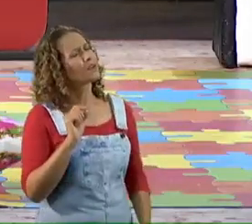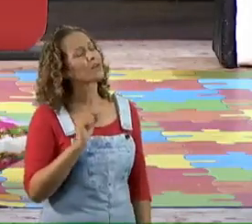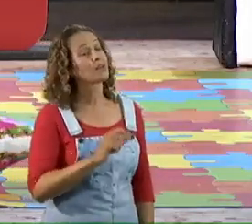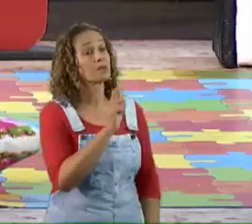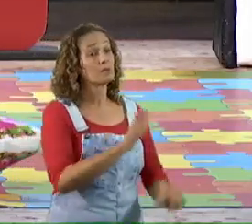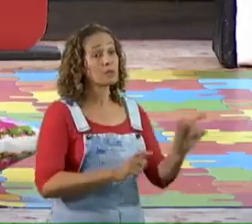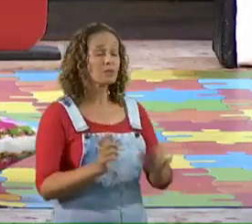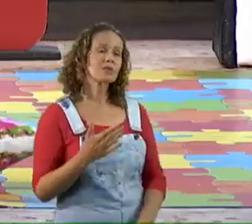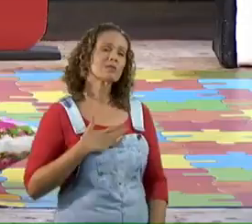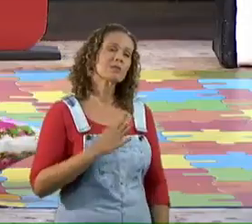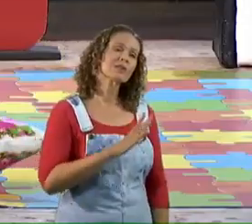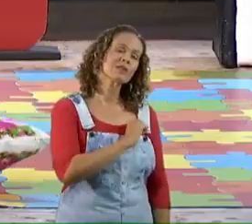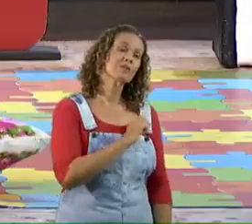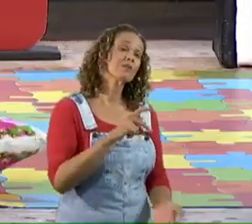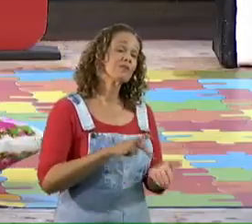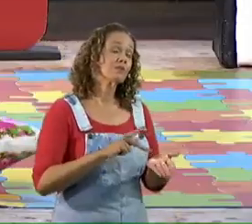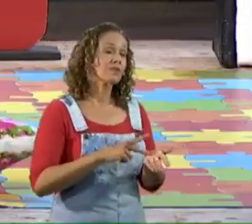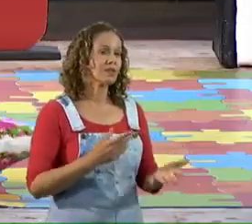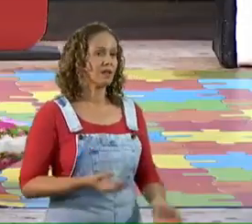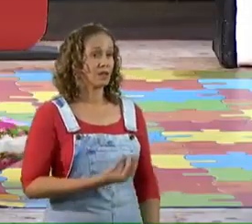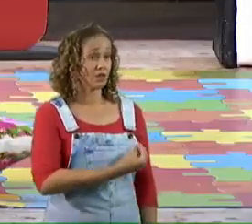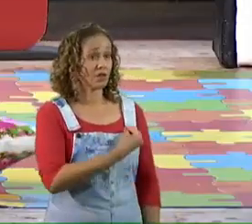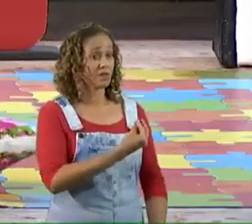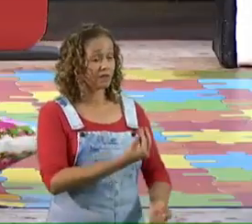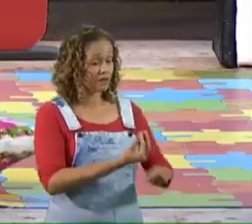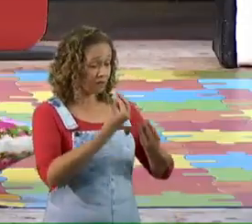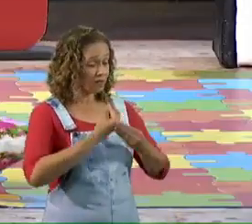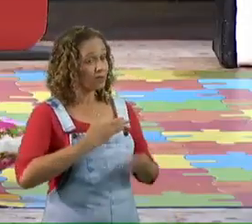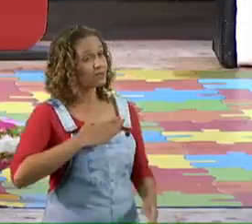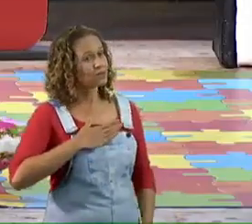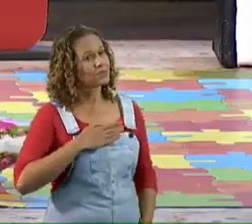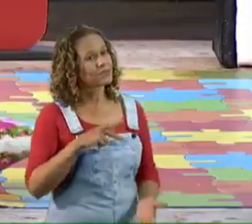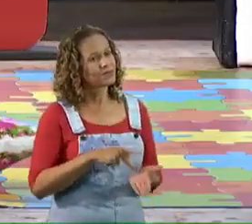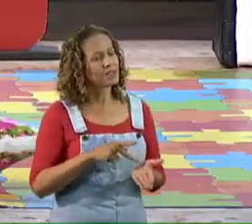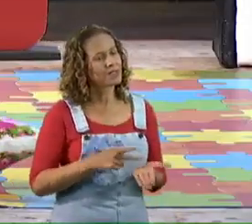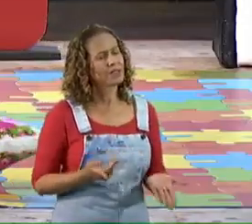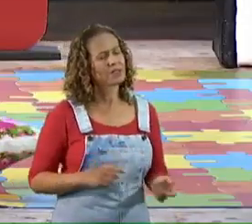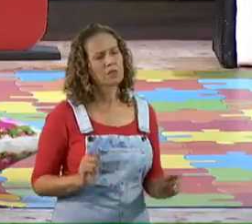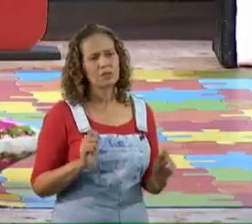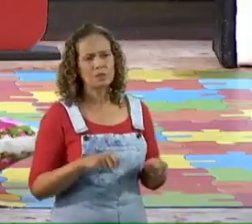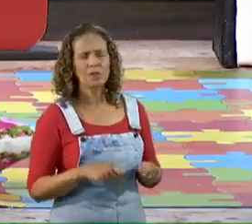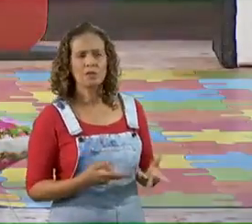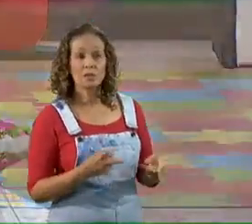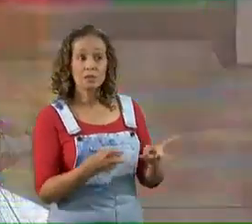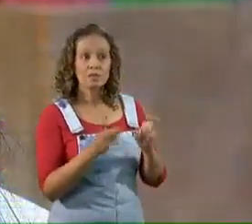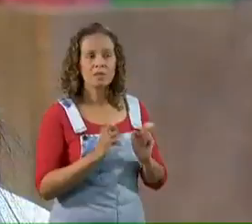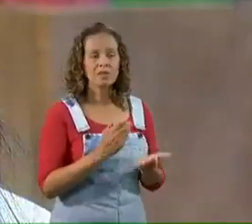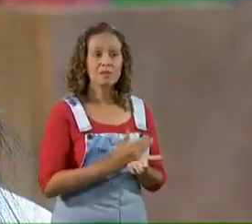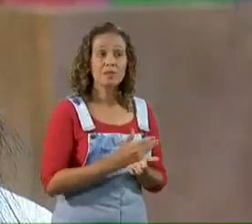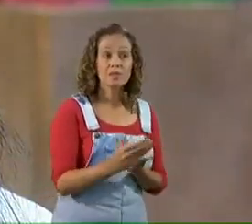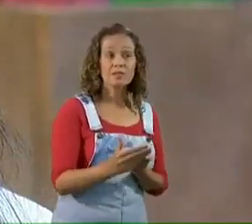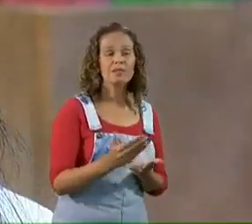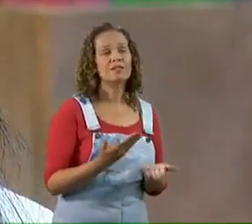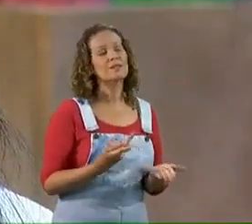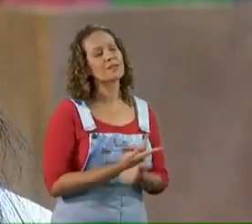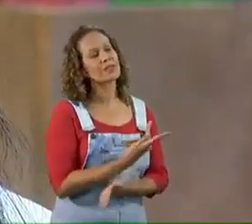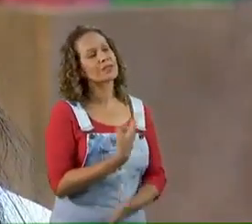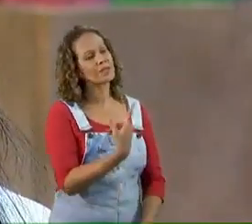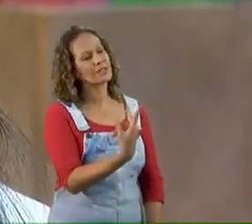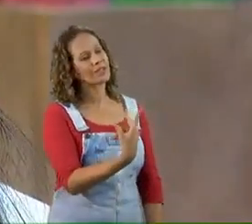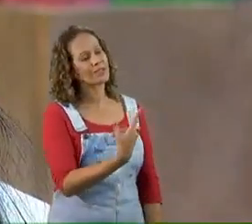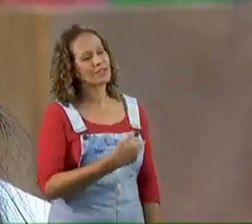amem verdadeiramente, que entreguem a vida para mim de verdade. Eu posso ver que é isso que está começando a acontecer entre